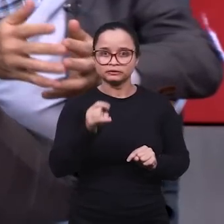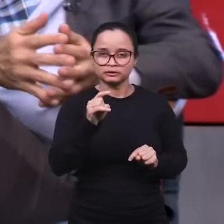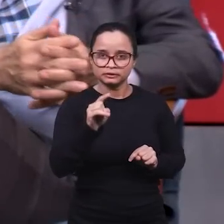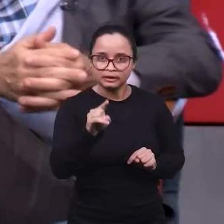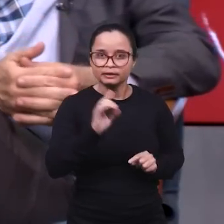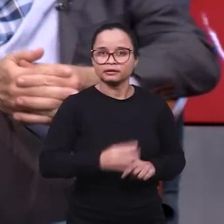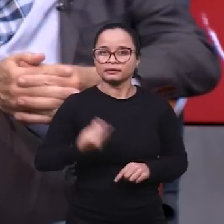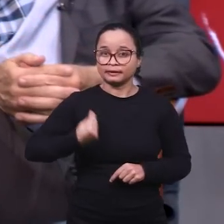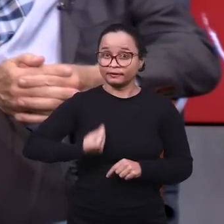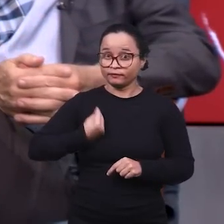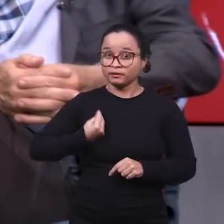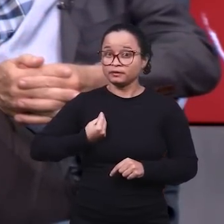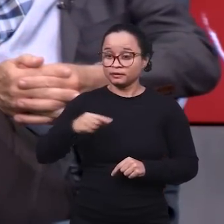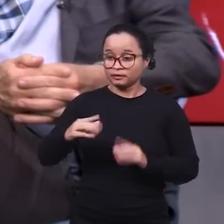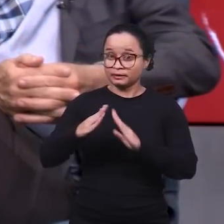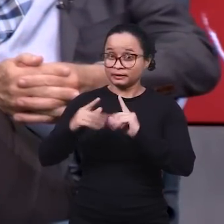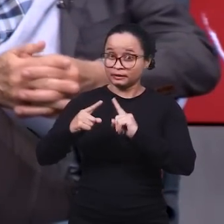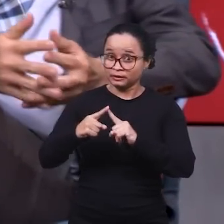da igreja,